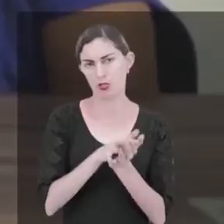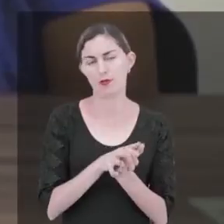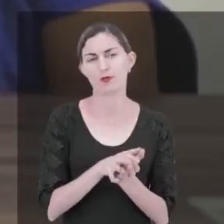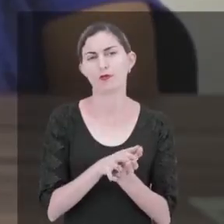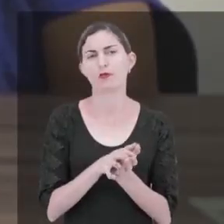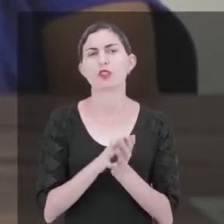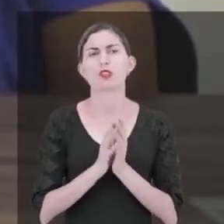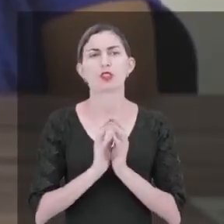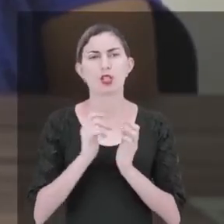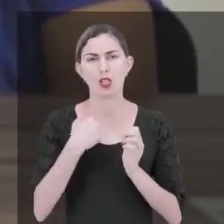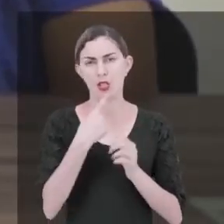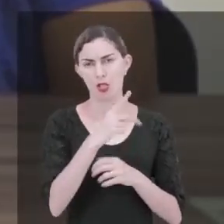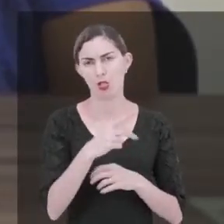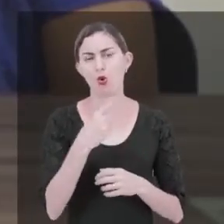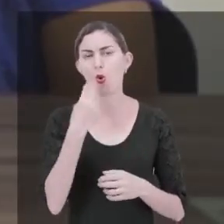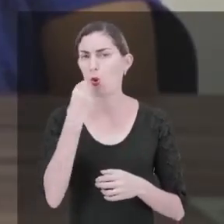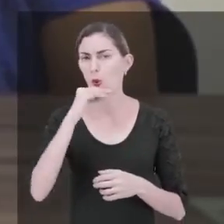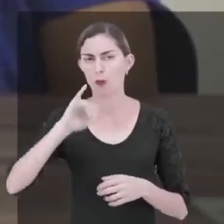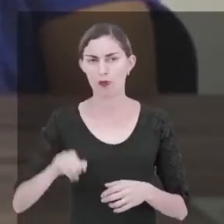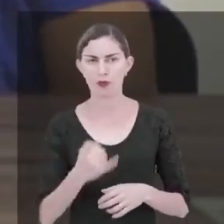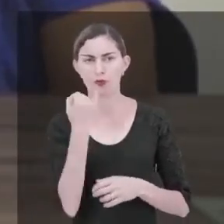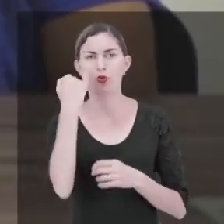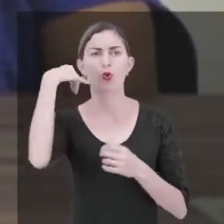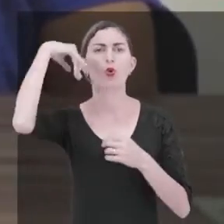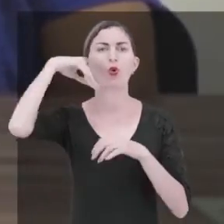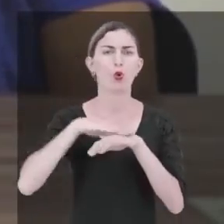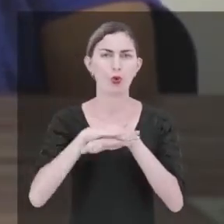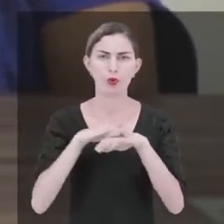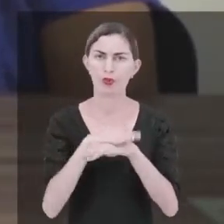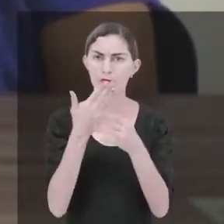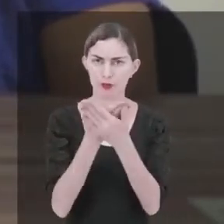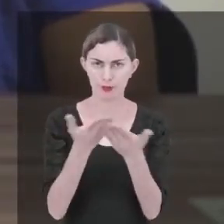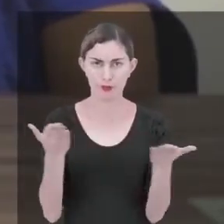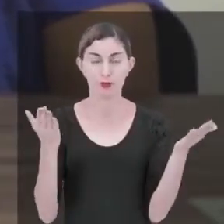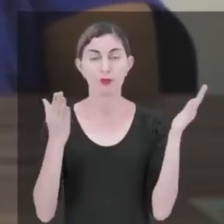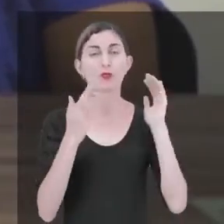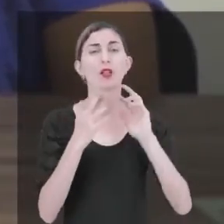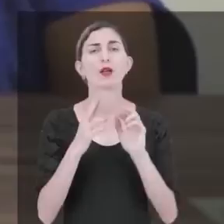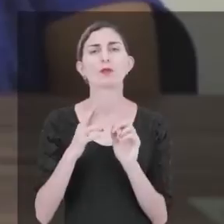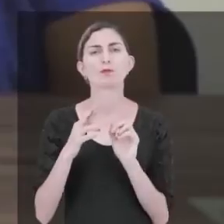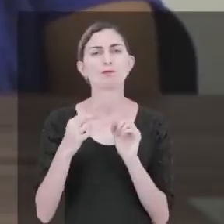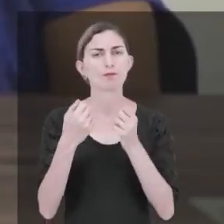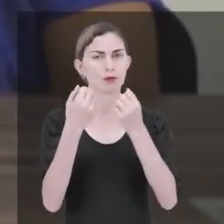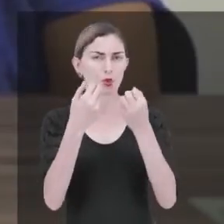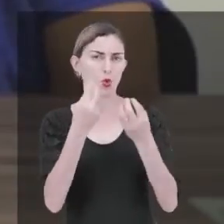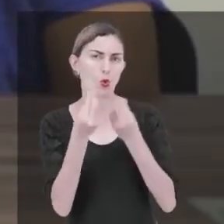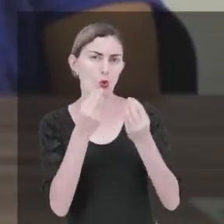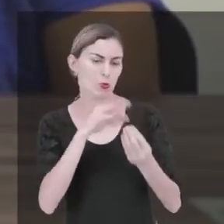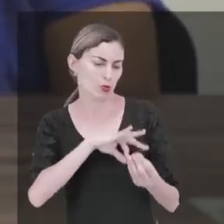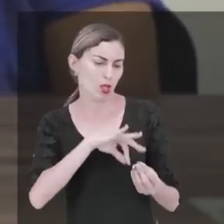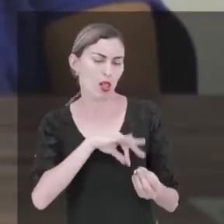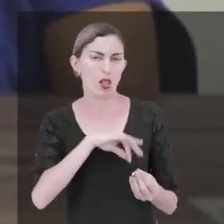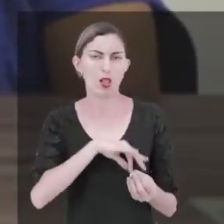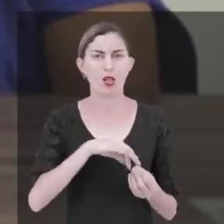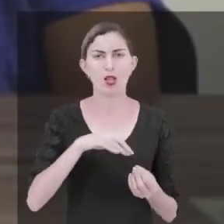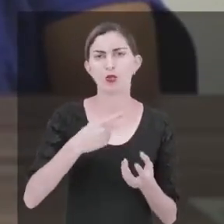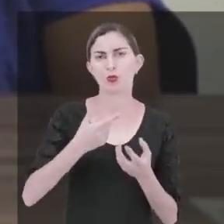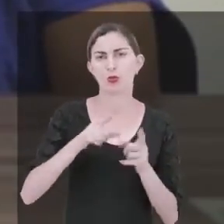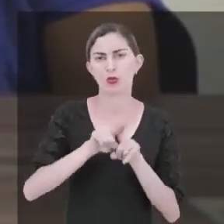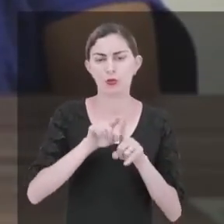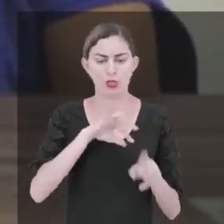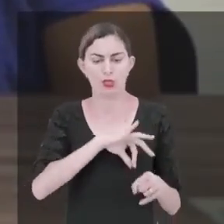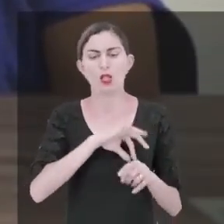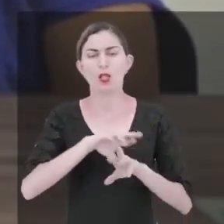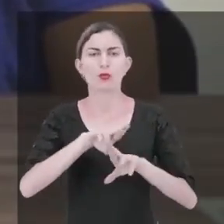metropolitana do Recife, que nos oportunizou conversar com vocês a respeito da remuneração fixa